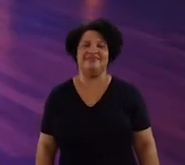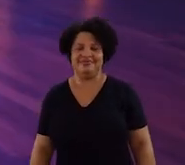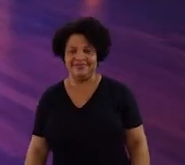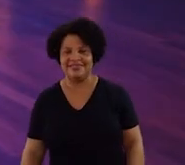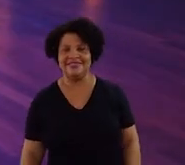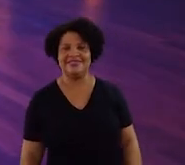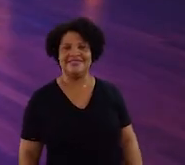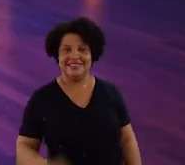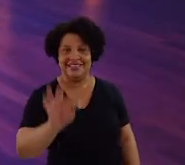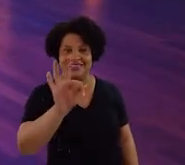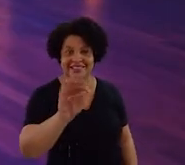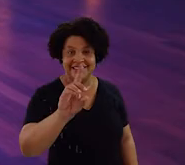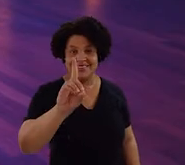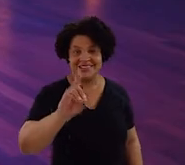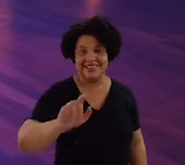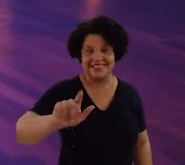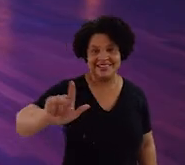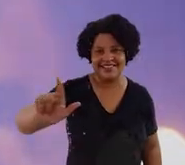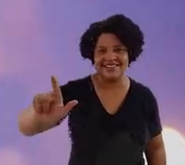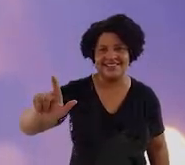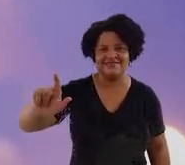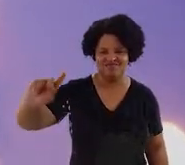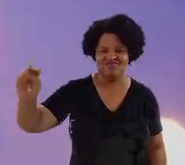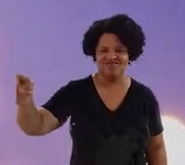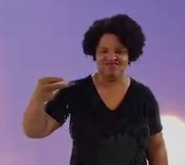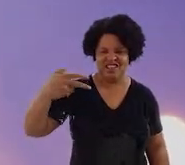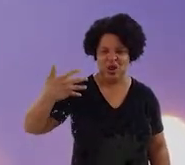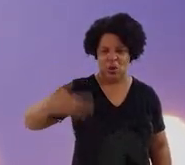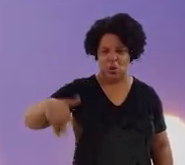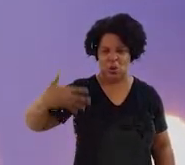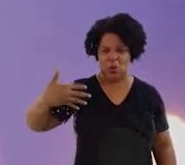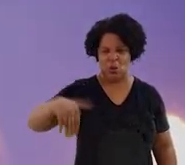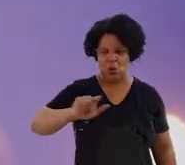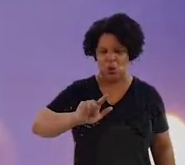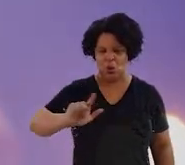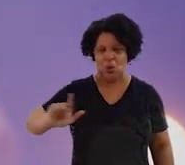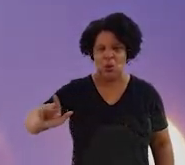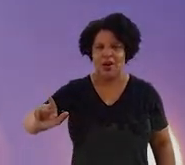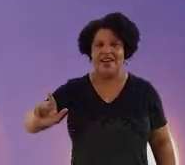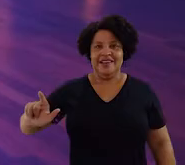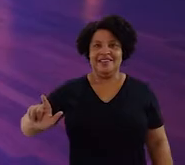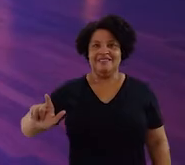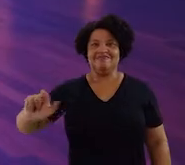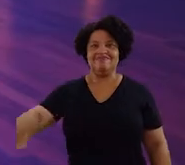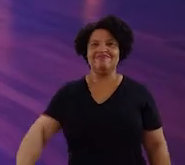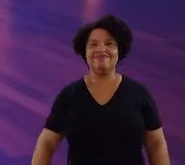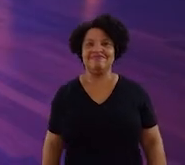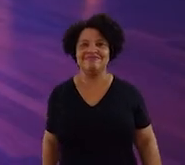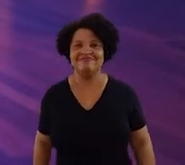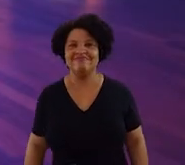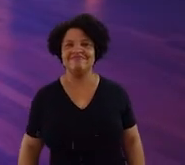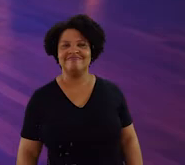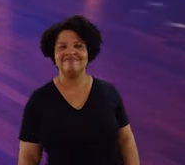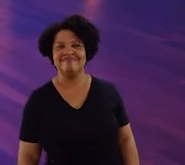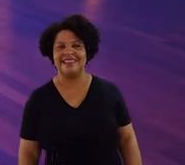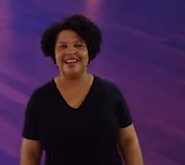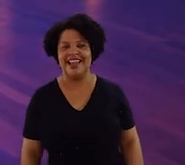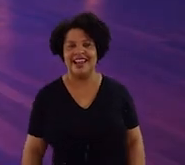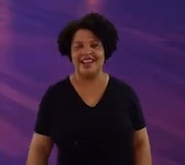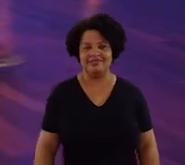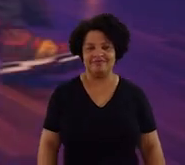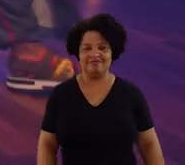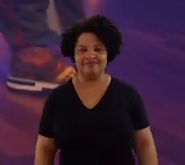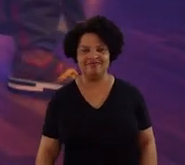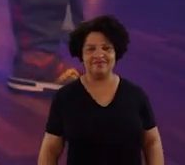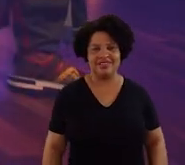yeah, TDL, Ice Cream, Ice. É o corre do bonde se toca, é